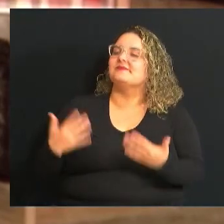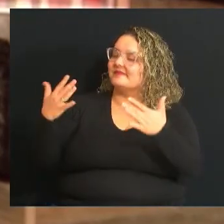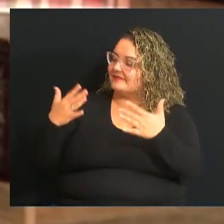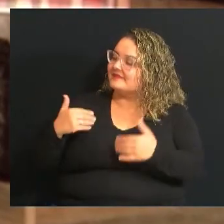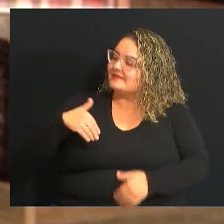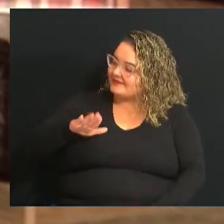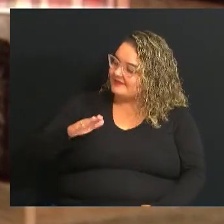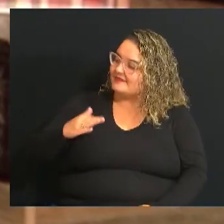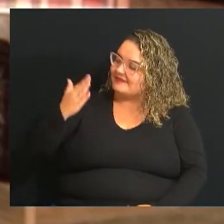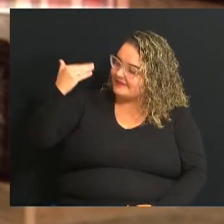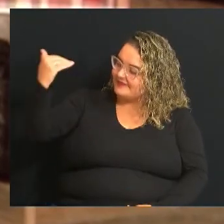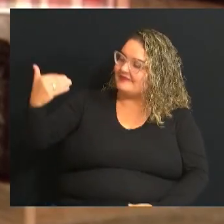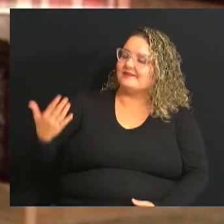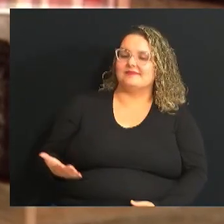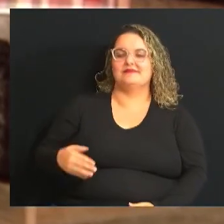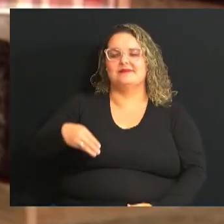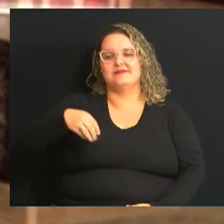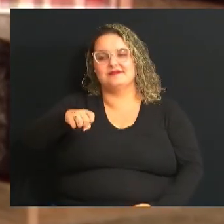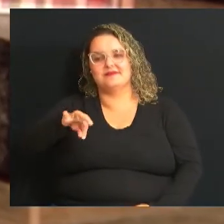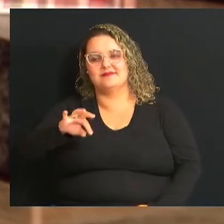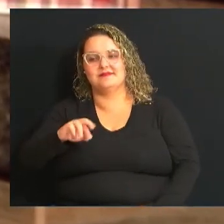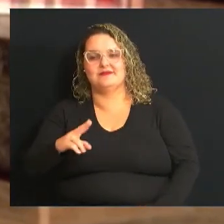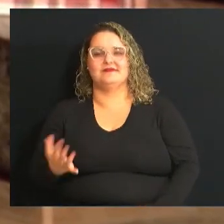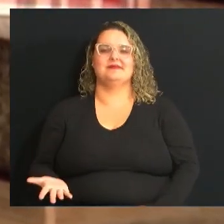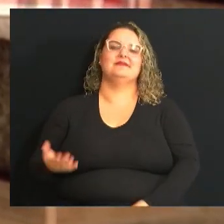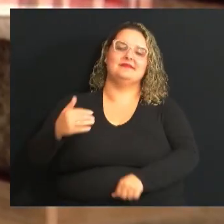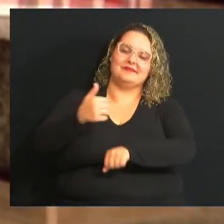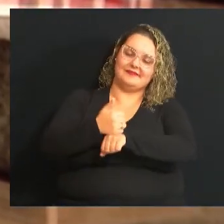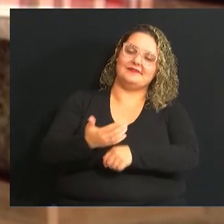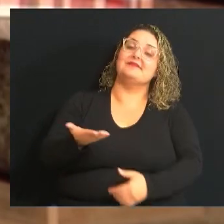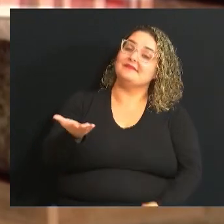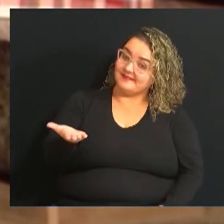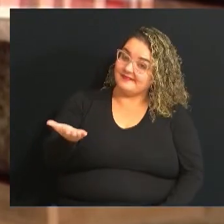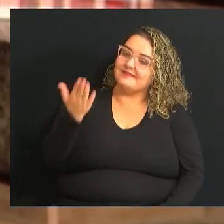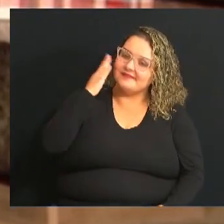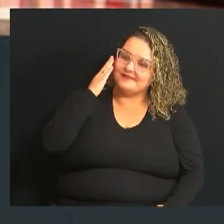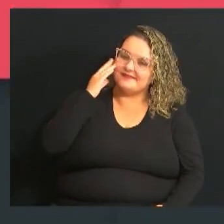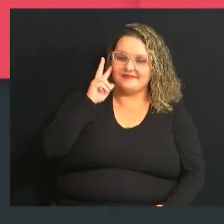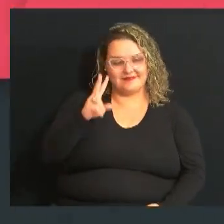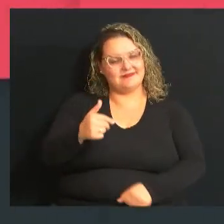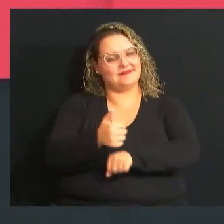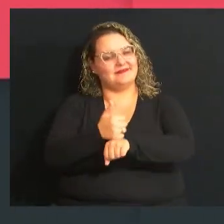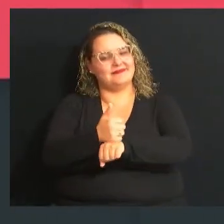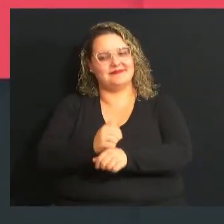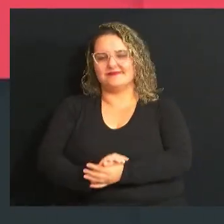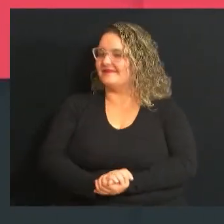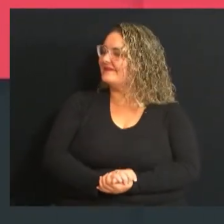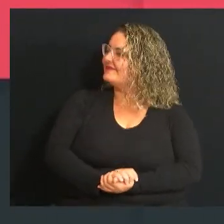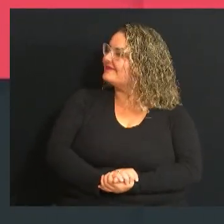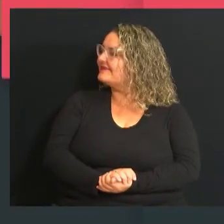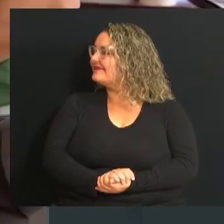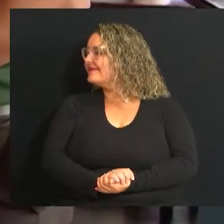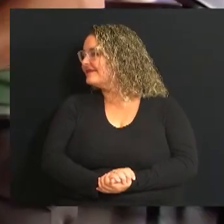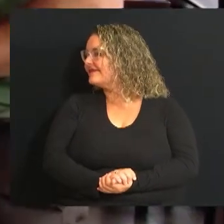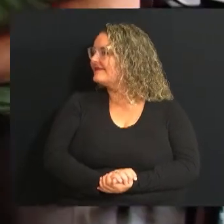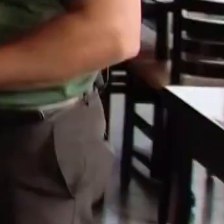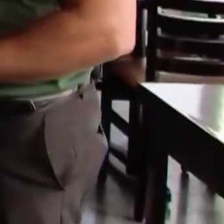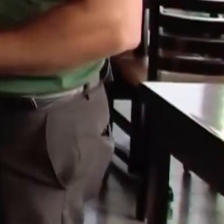de arrependimento, ele deixa muito claro, para todas e quaisquer compras de produtos ou